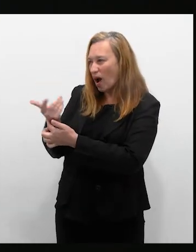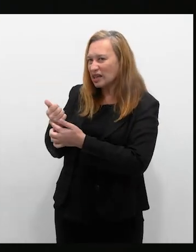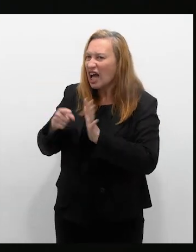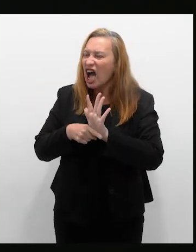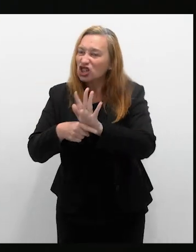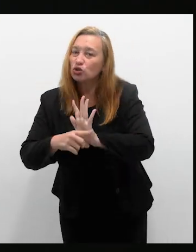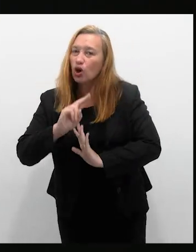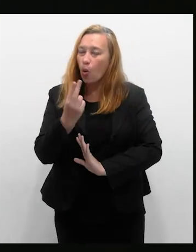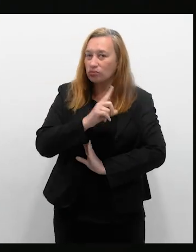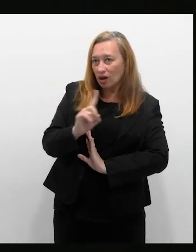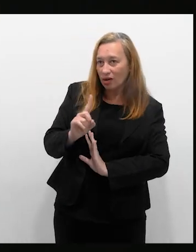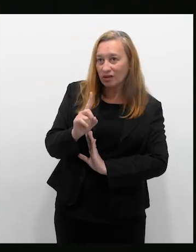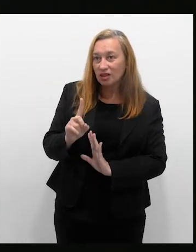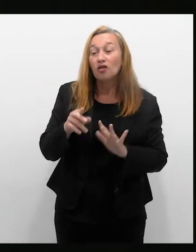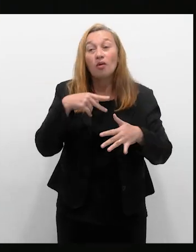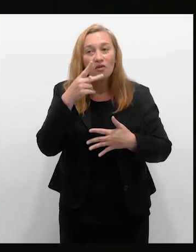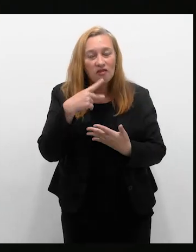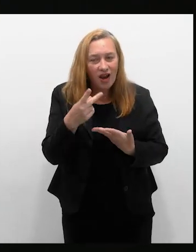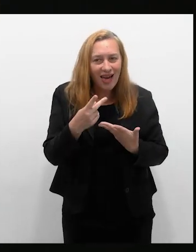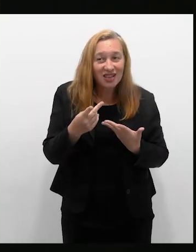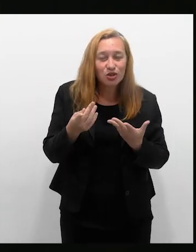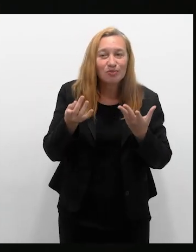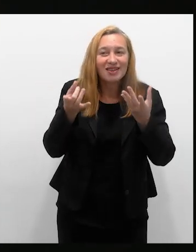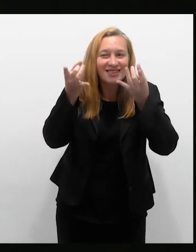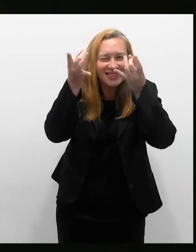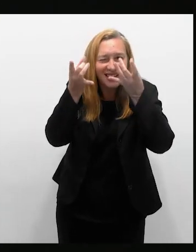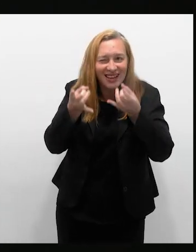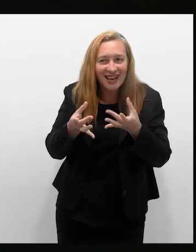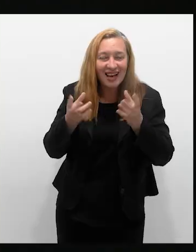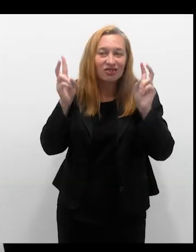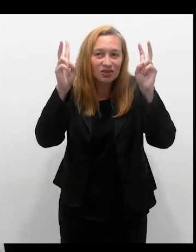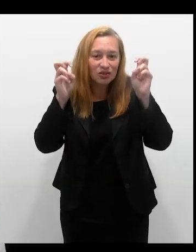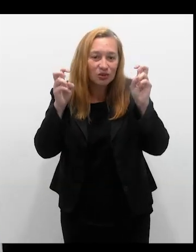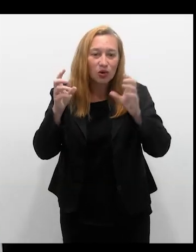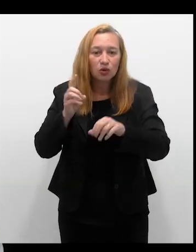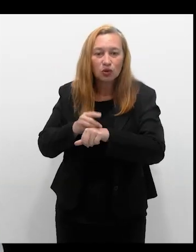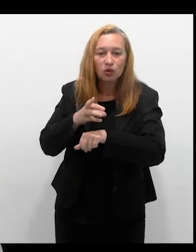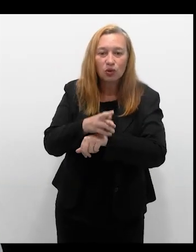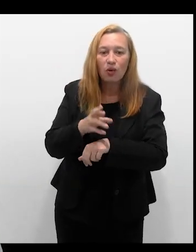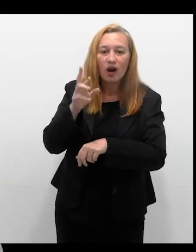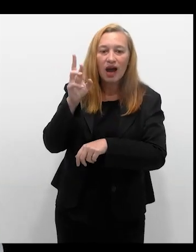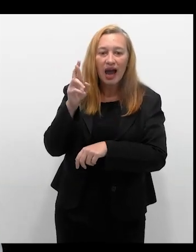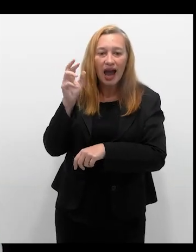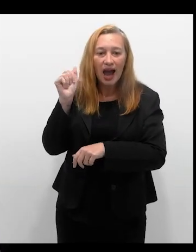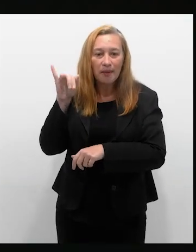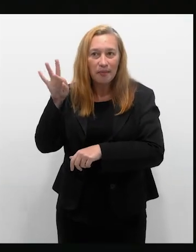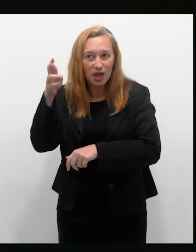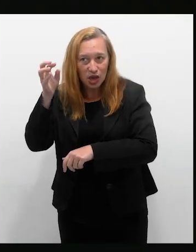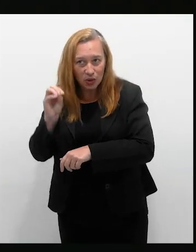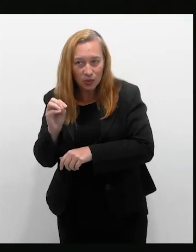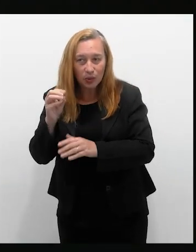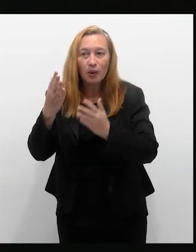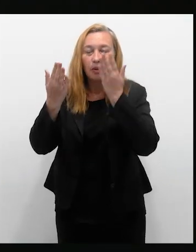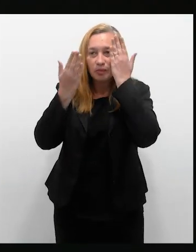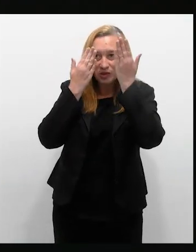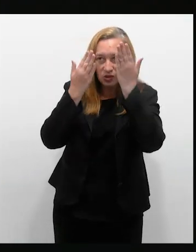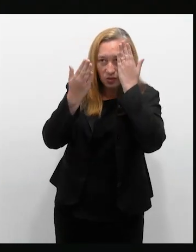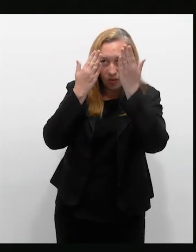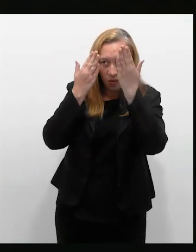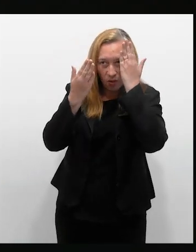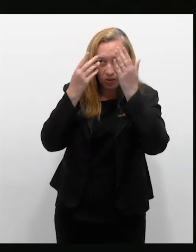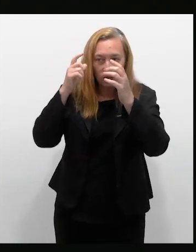ou atrapalha? Vamos falar sobre essa delicada questão com o Dr. Ramiro Catelan, psicólogo e neuropsicólogo